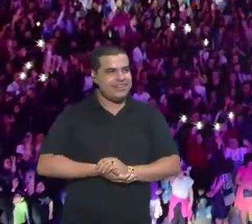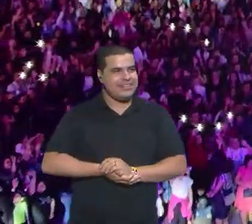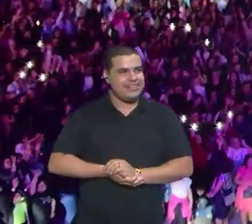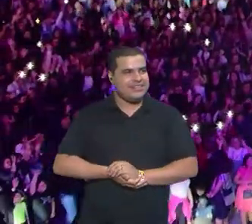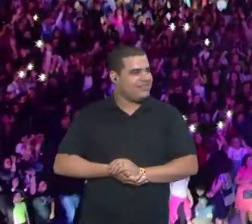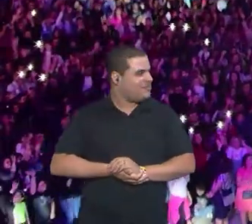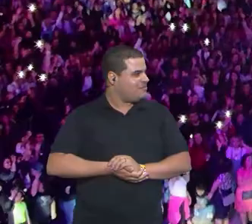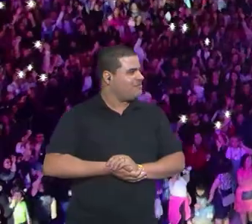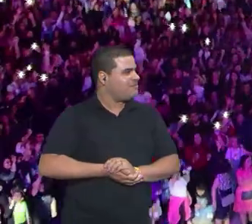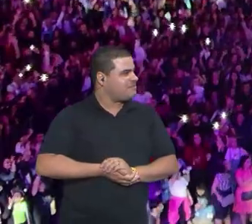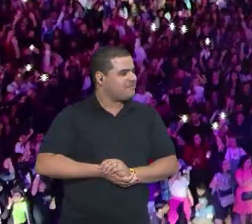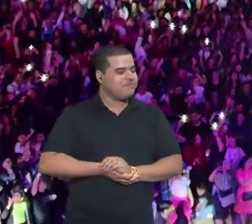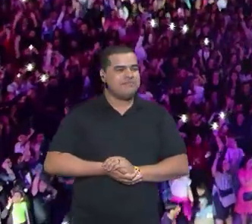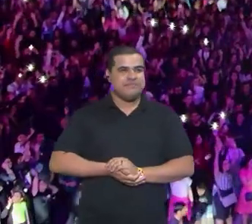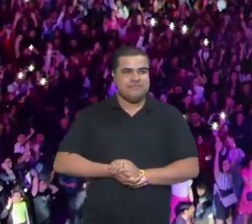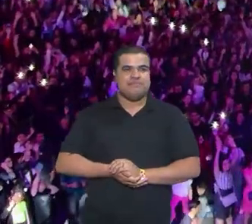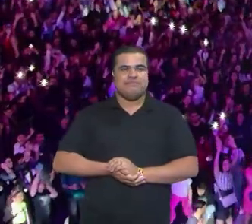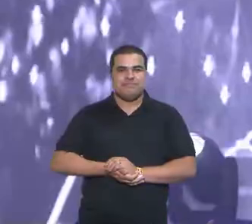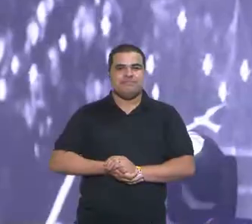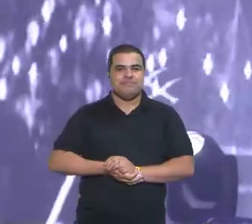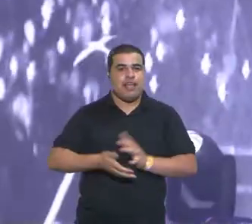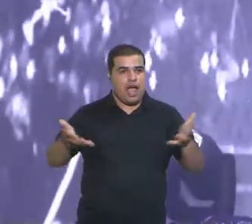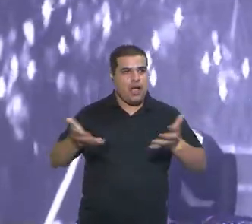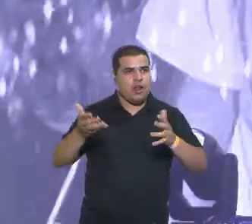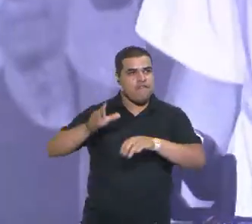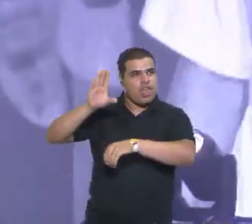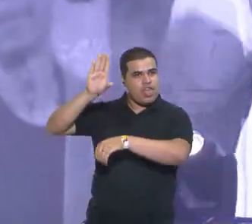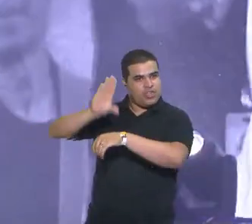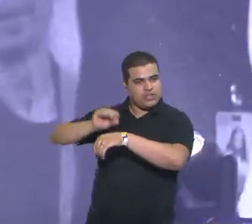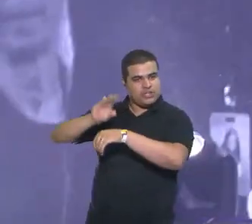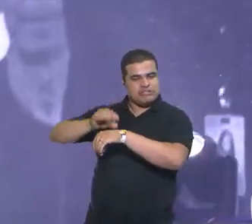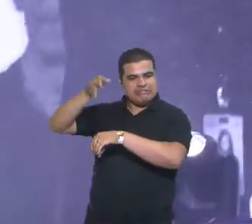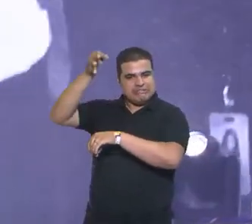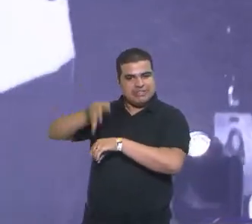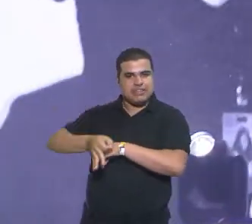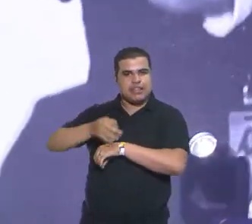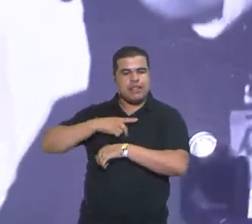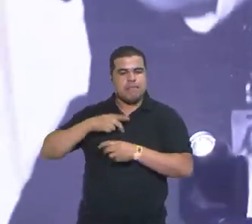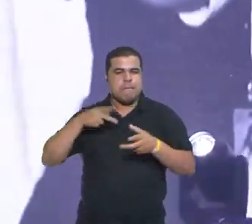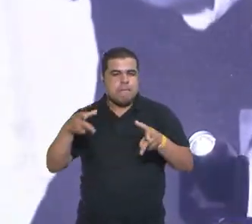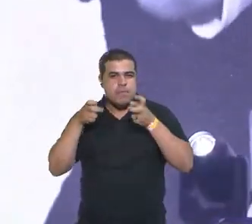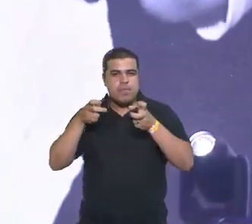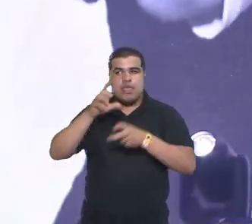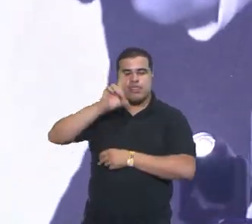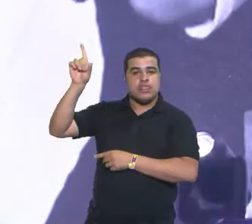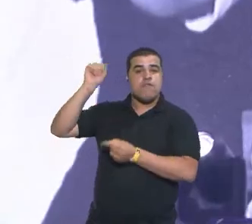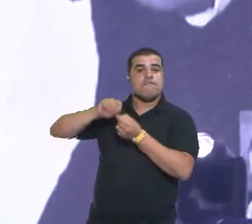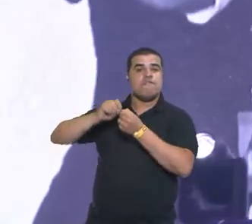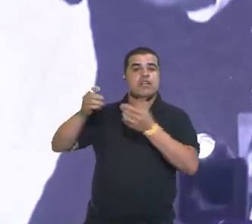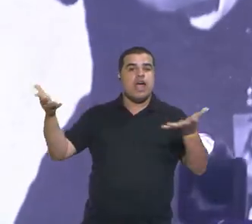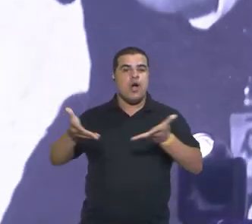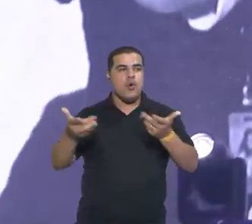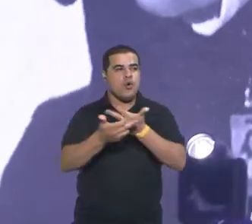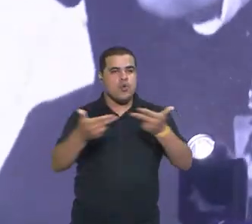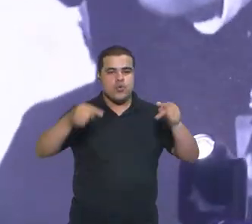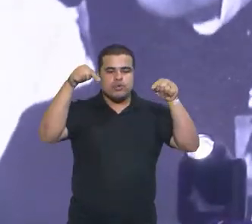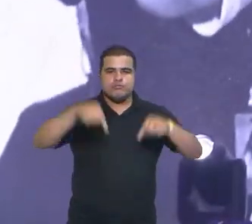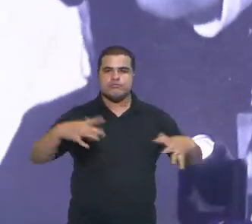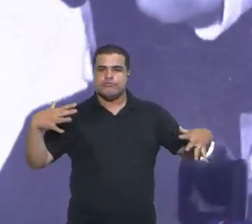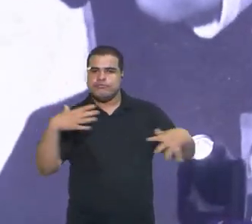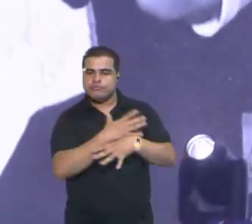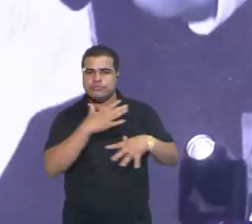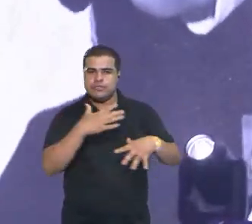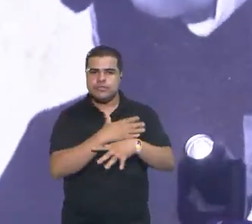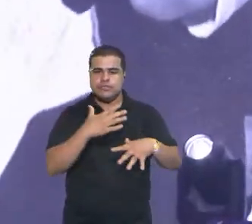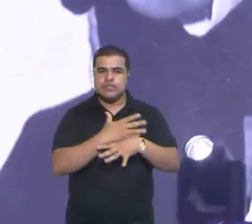vai ficar registrado esse dia nós vamos ver o que Deus vai fazer nós vamos ver os grandes